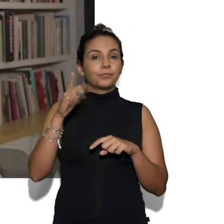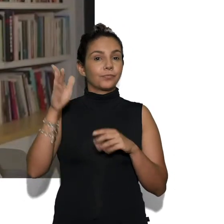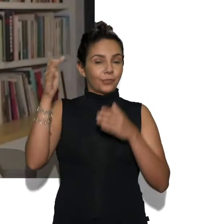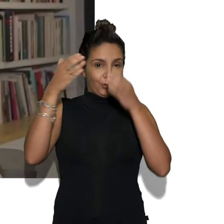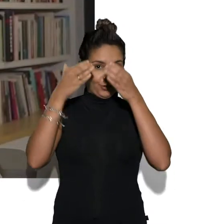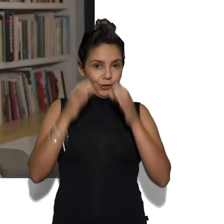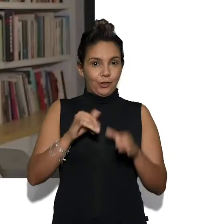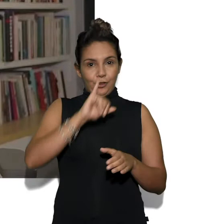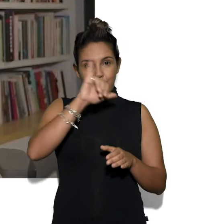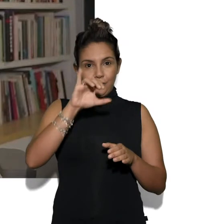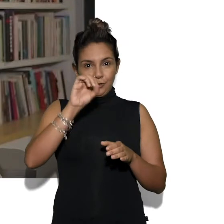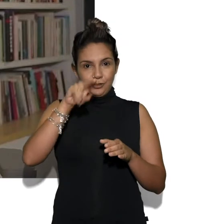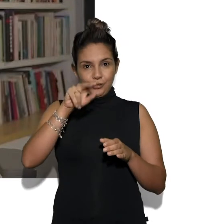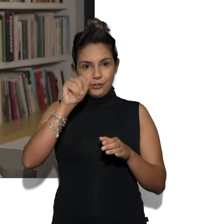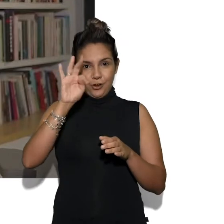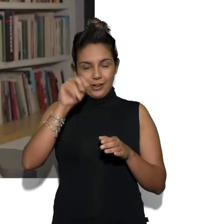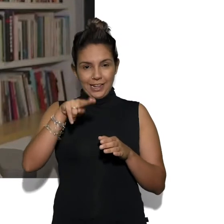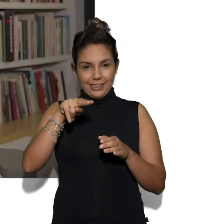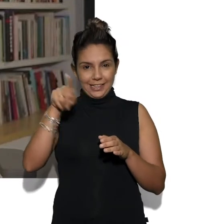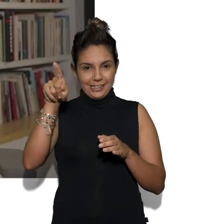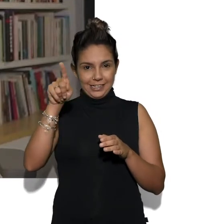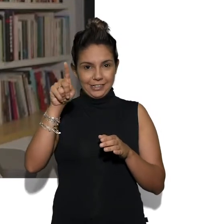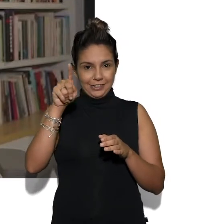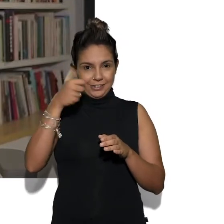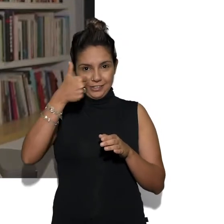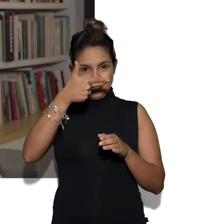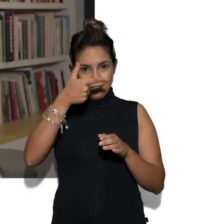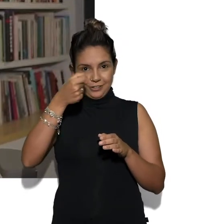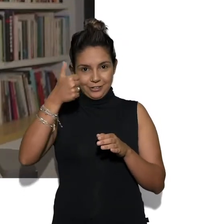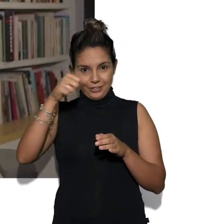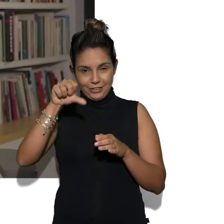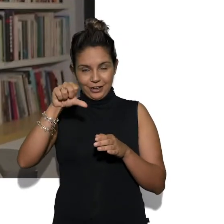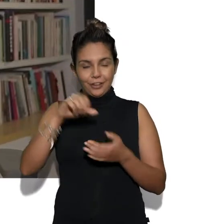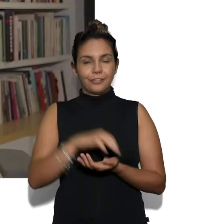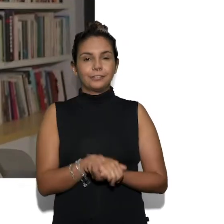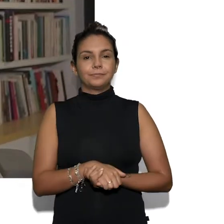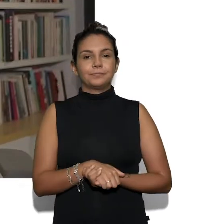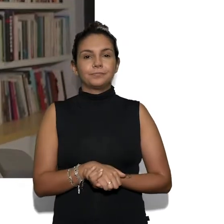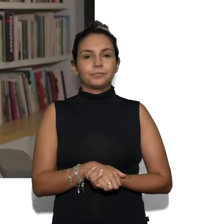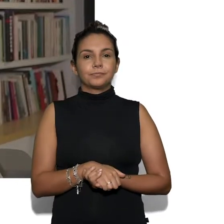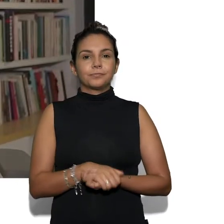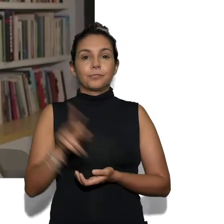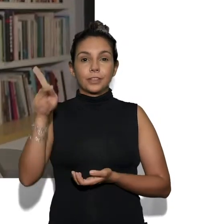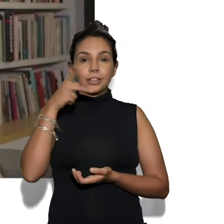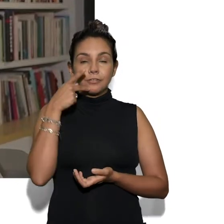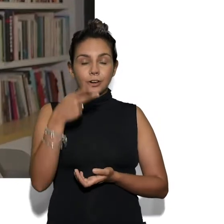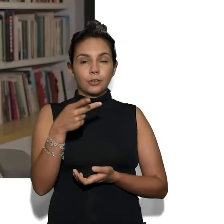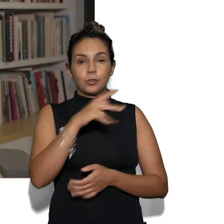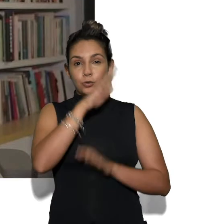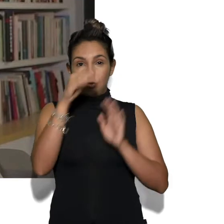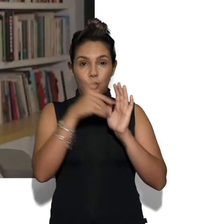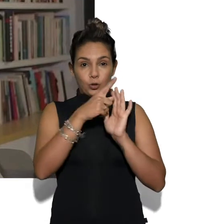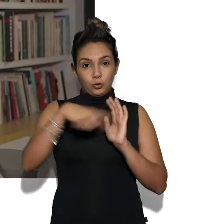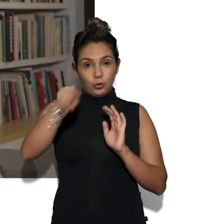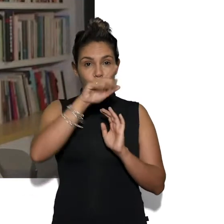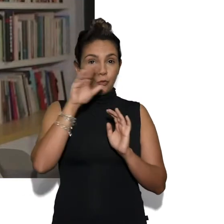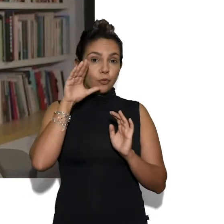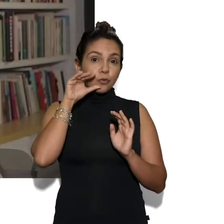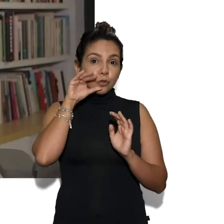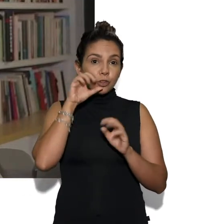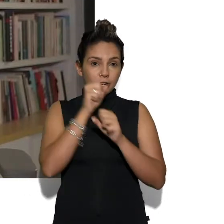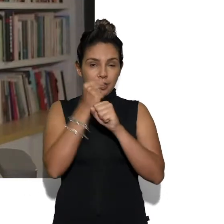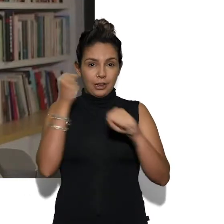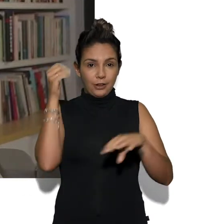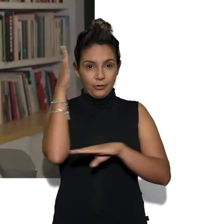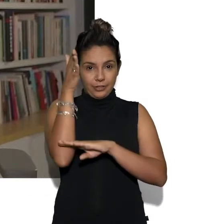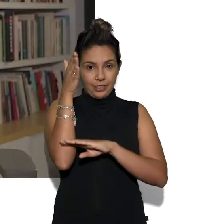Araxá do 2019, você foi um dos homenageados, informa que todos os funcionários do Grande